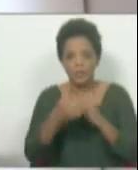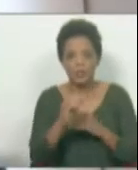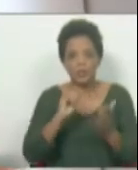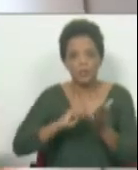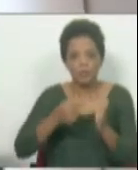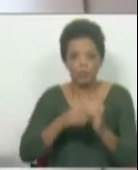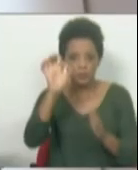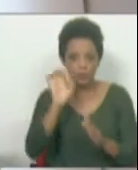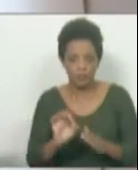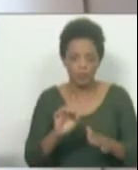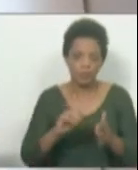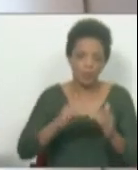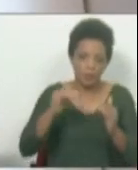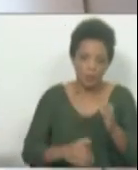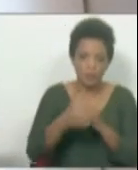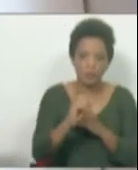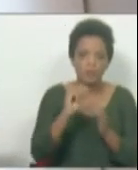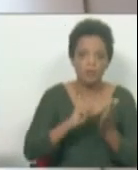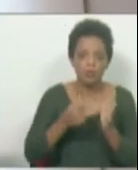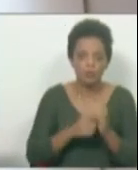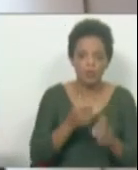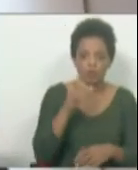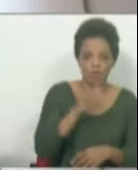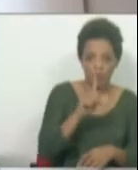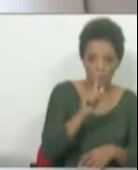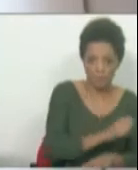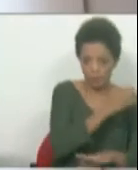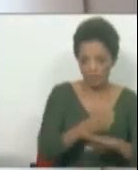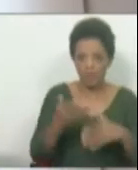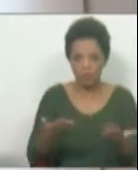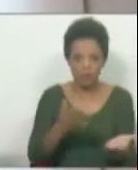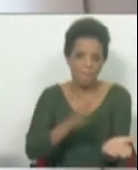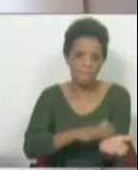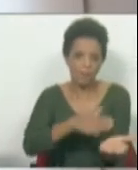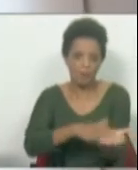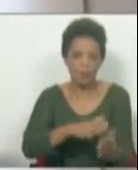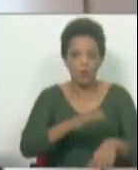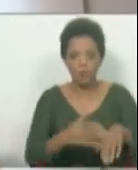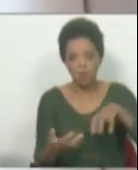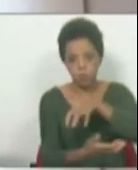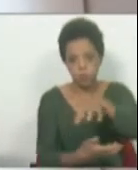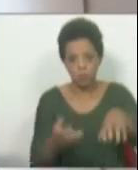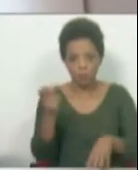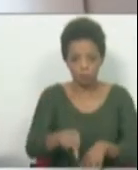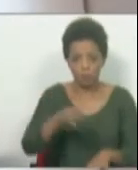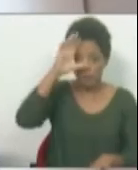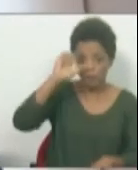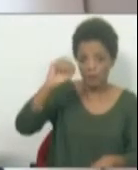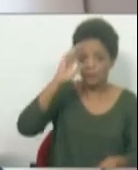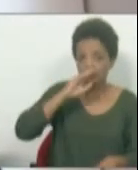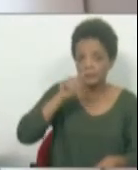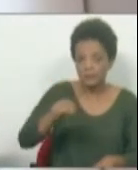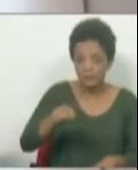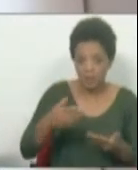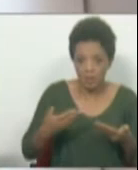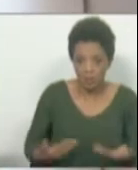percentuais, abaixo dos 50 pontos, peço desculpa, desde julho, o que é um indício claro de recessão, o governo, se não está